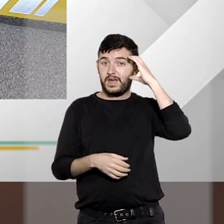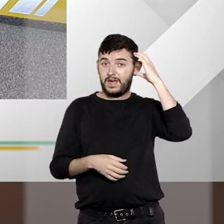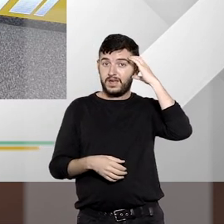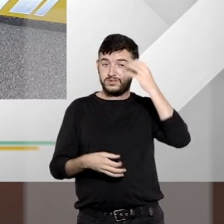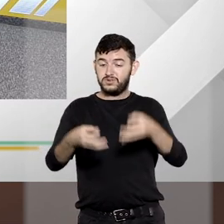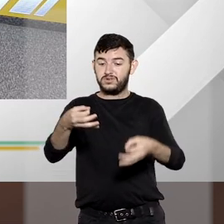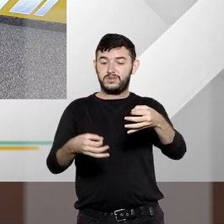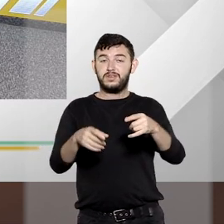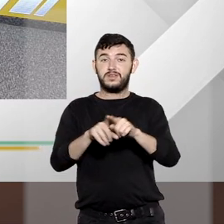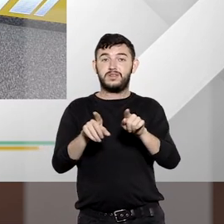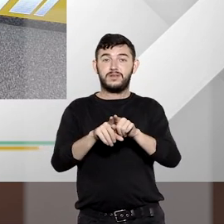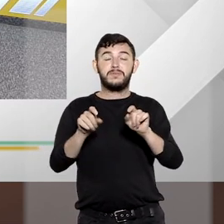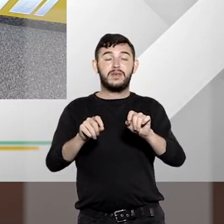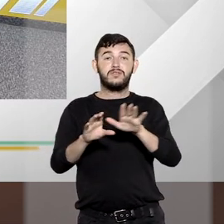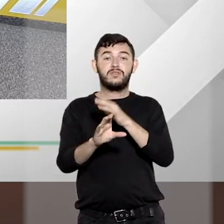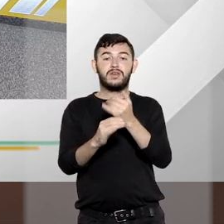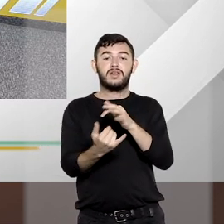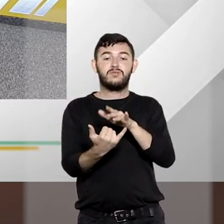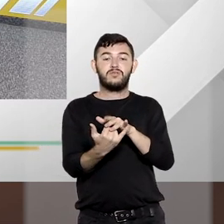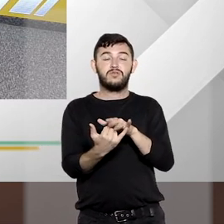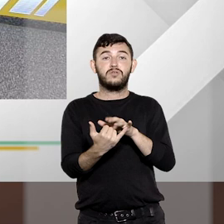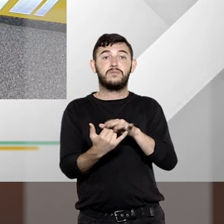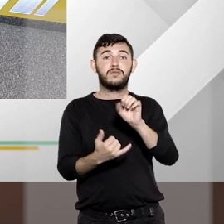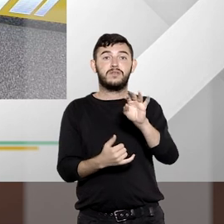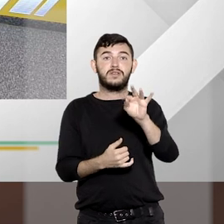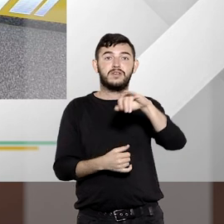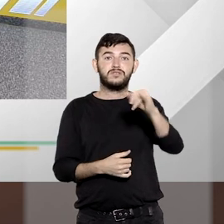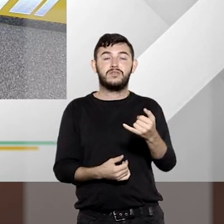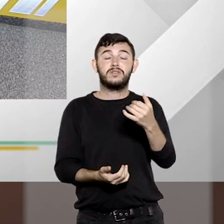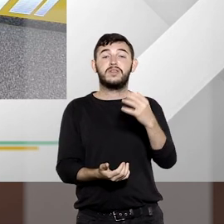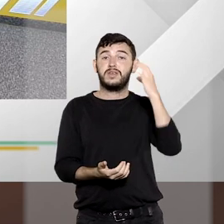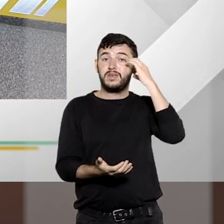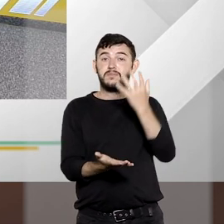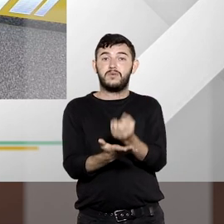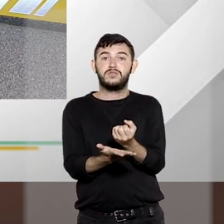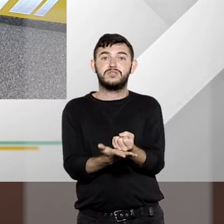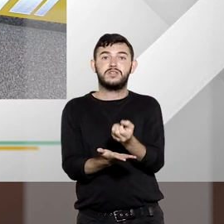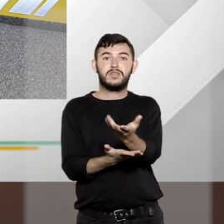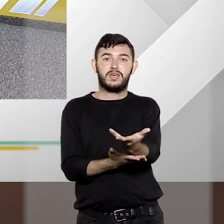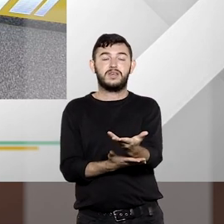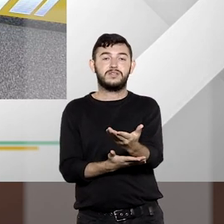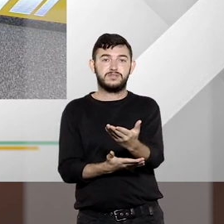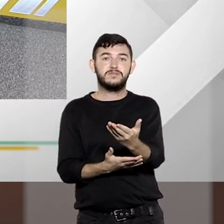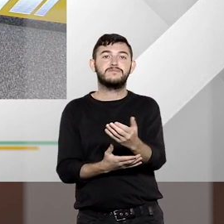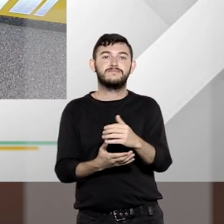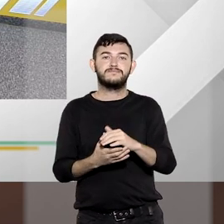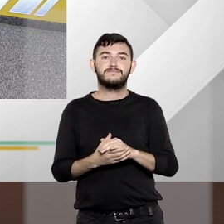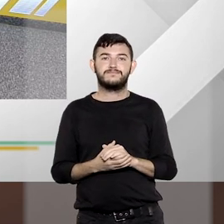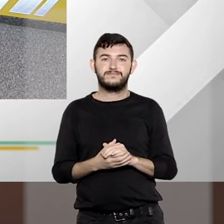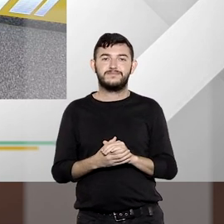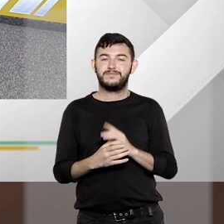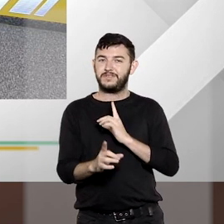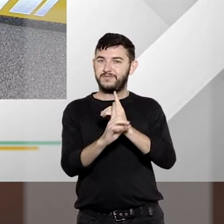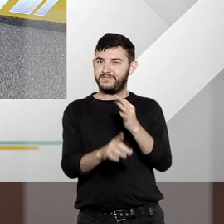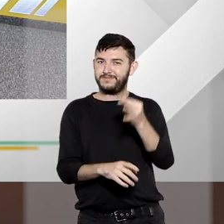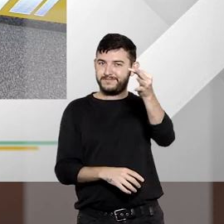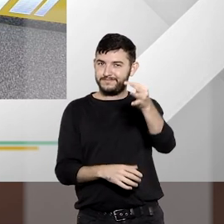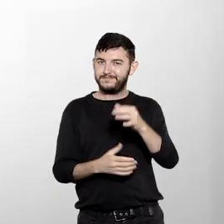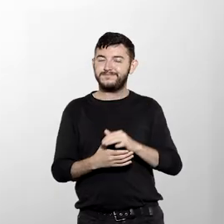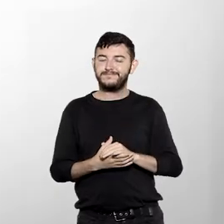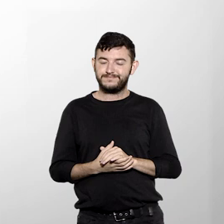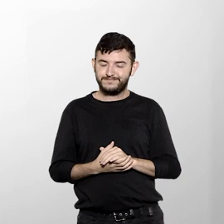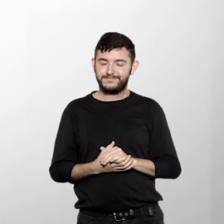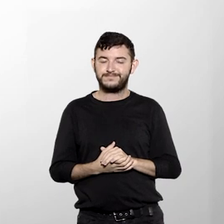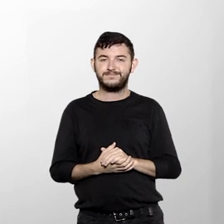Justiça e no canal do STJ no YouTube e em podcast nas plataformas digitais de sua preferência. A gente se encontra.